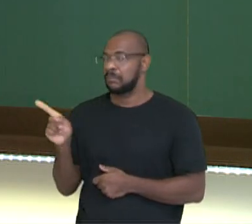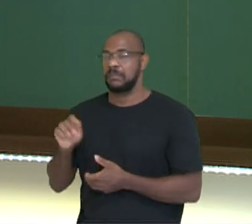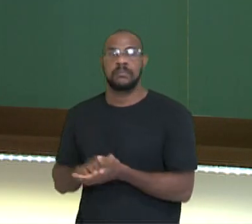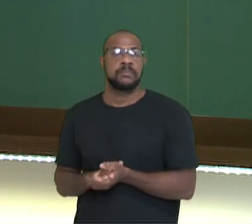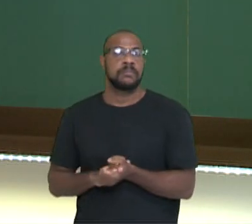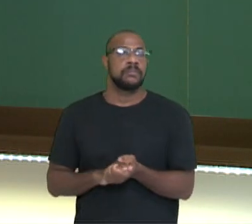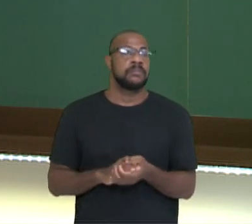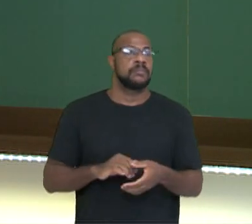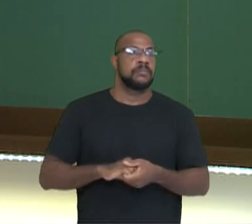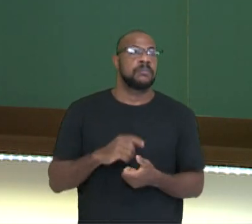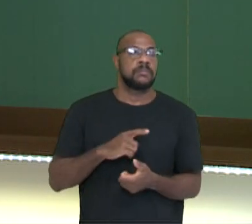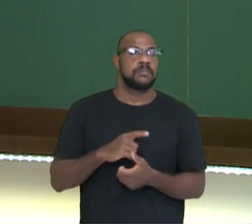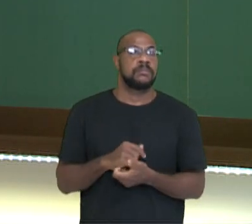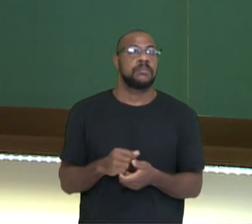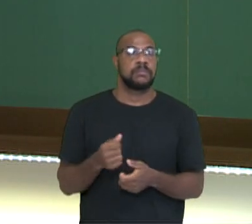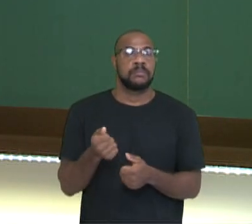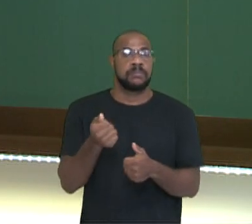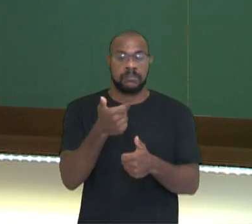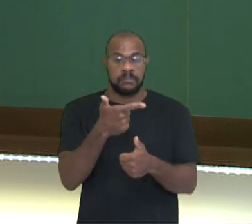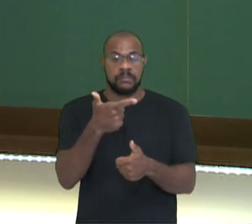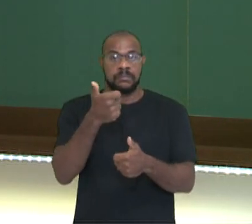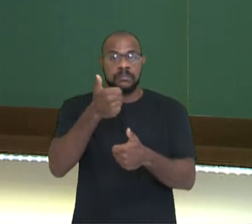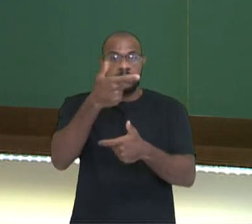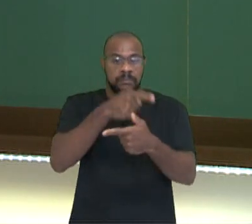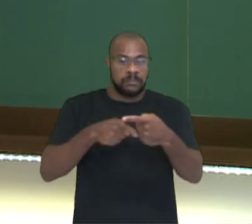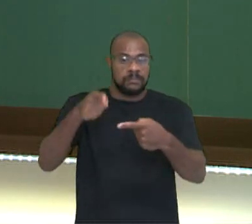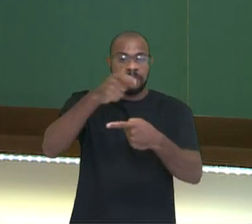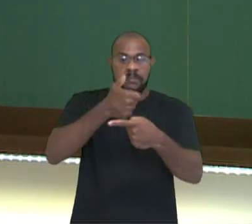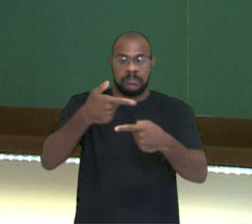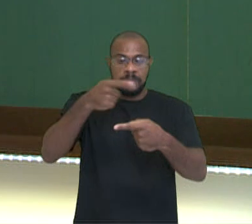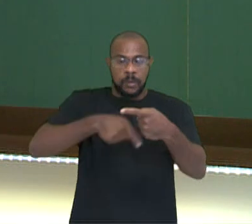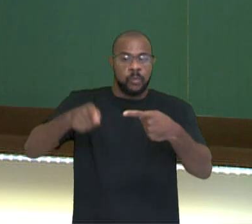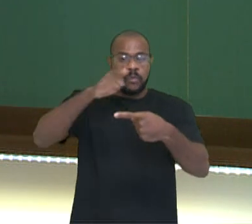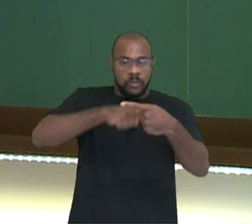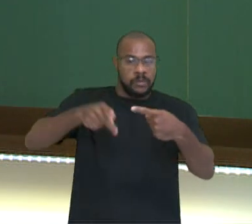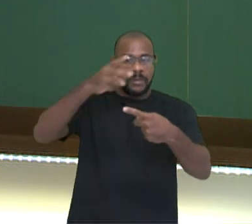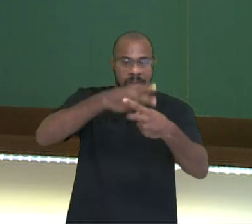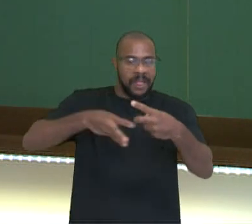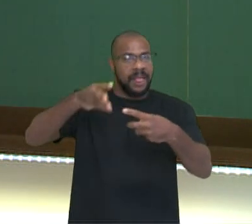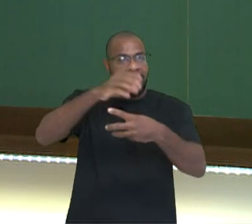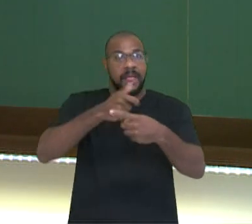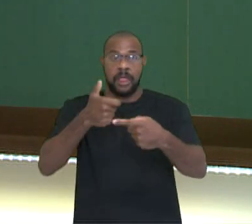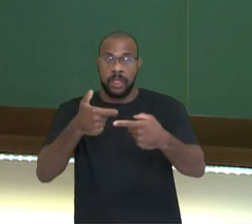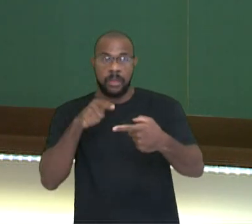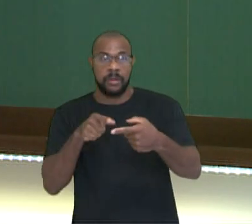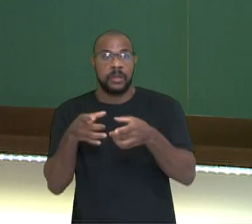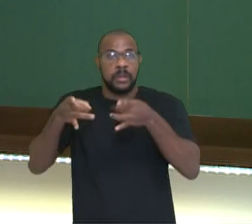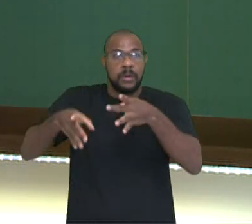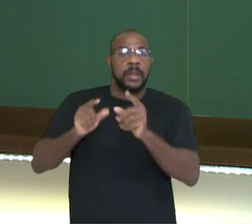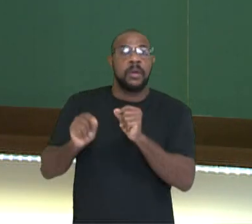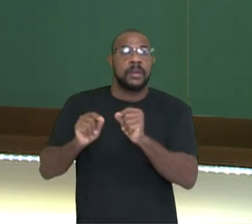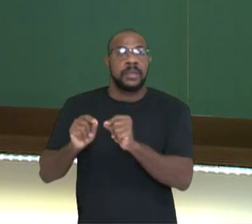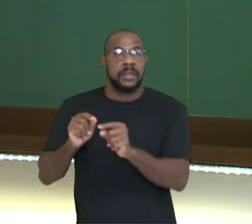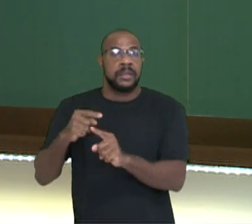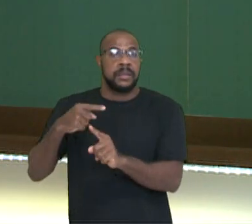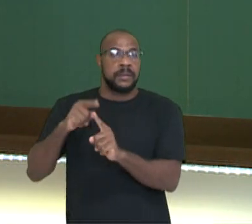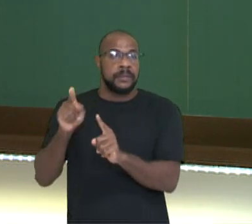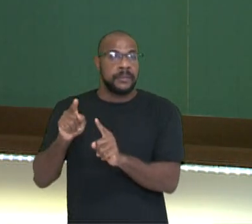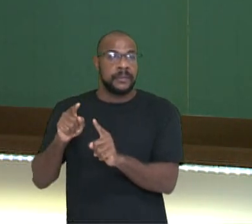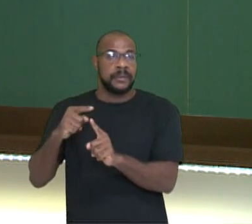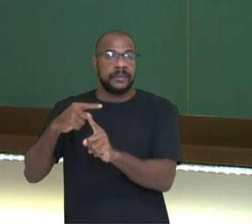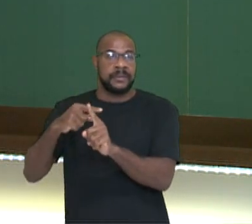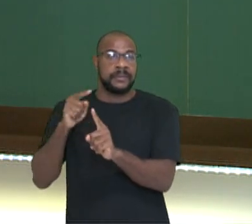divisão, deram 12 voltas de 360 e sobraram 235 graus. Então,